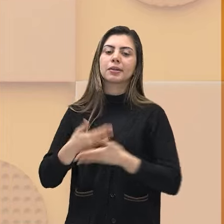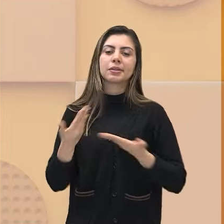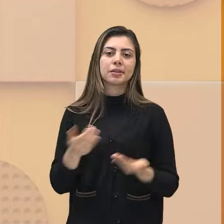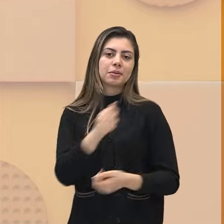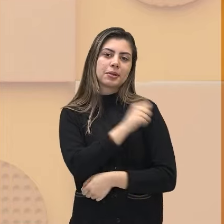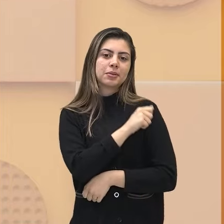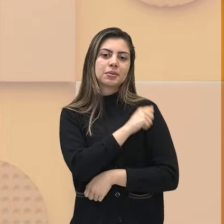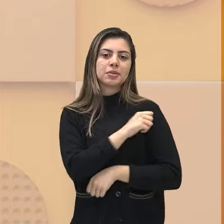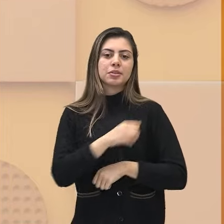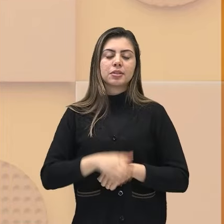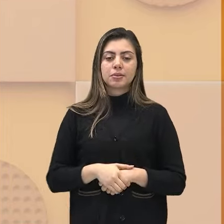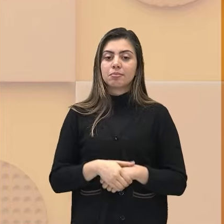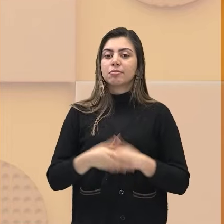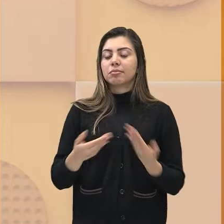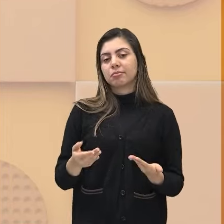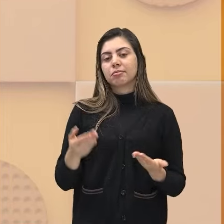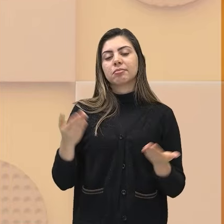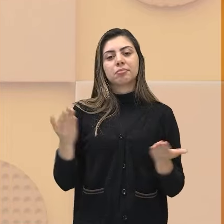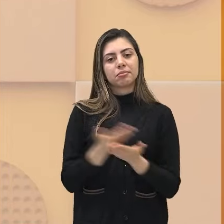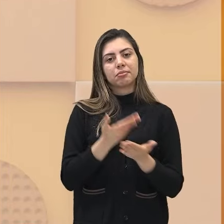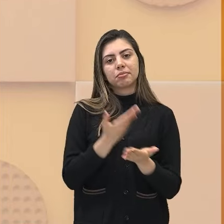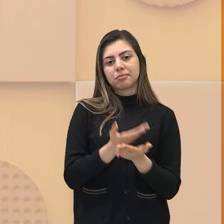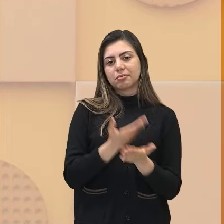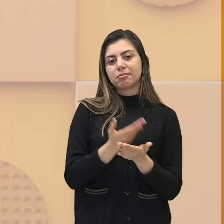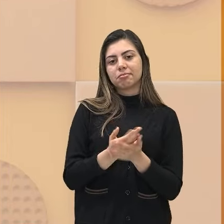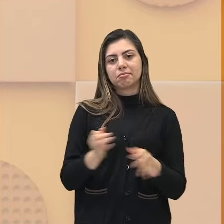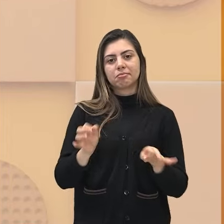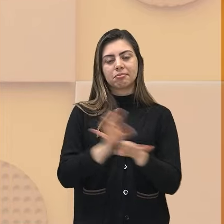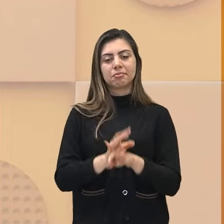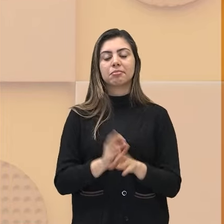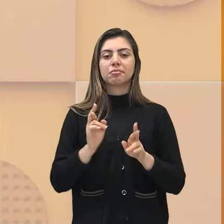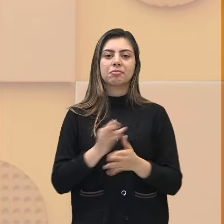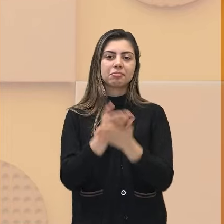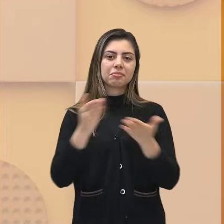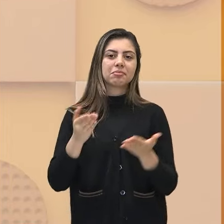Então, essa foi a nossa aula de hoje. Eu espero